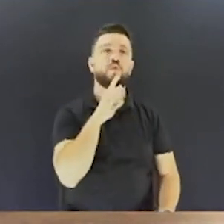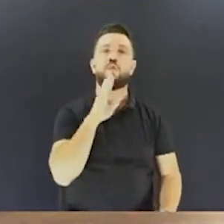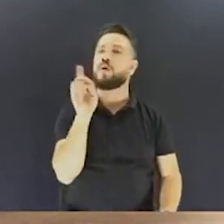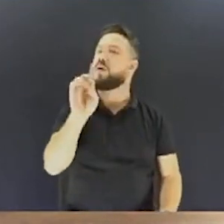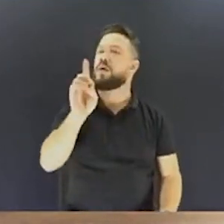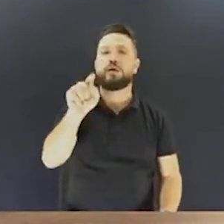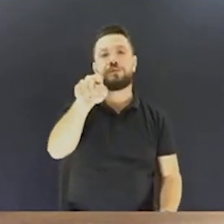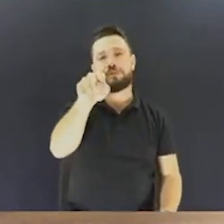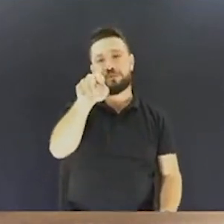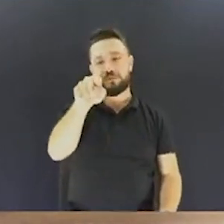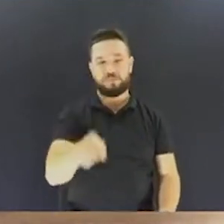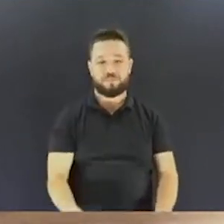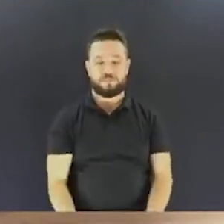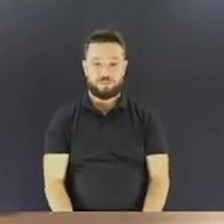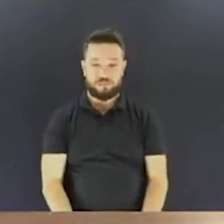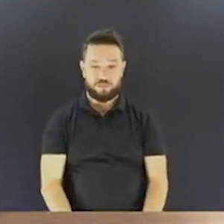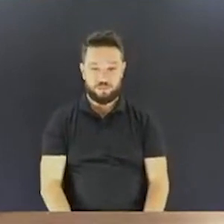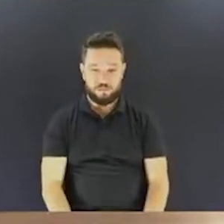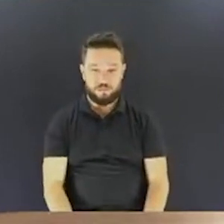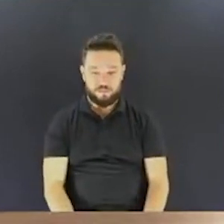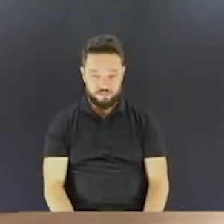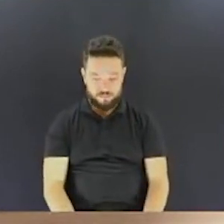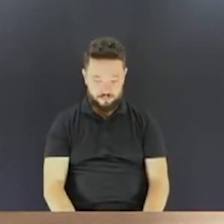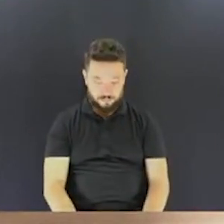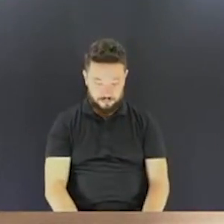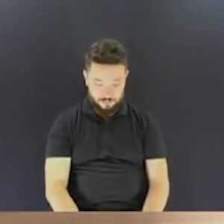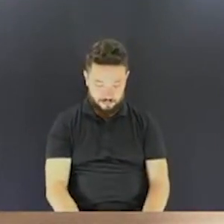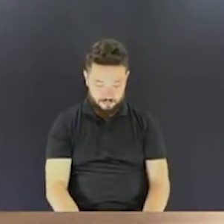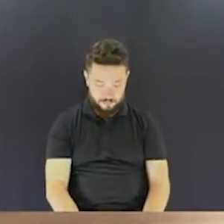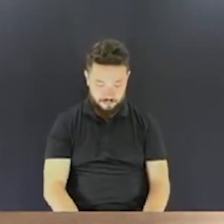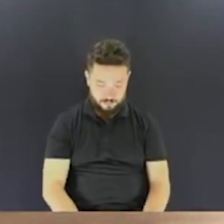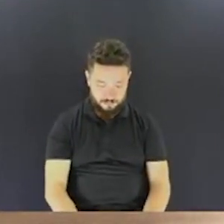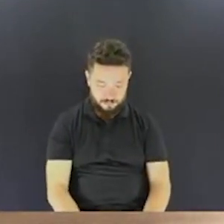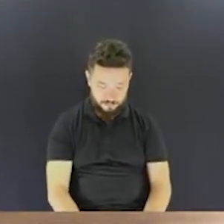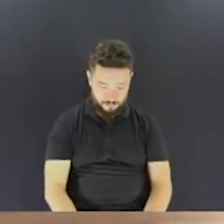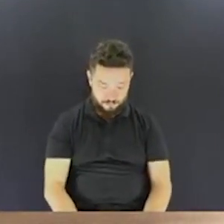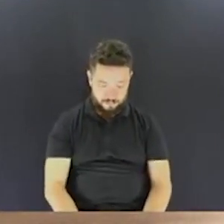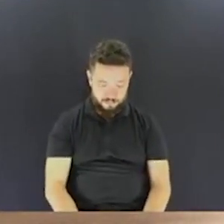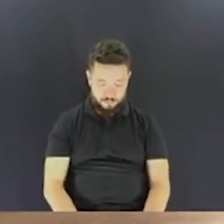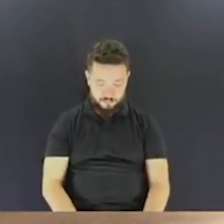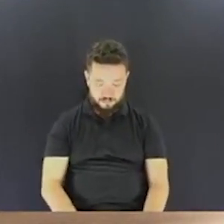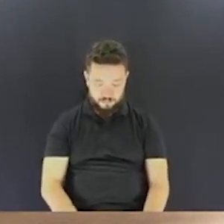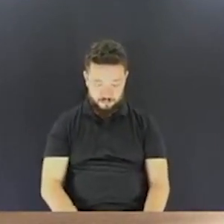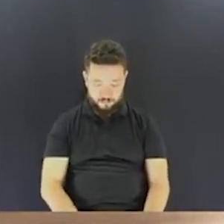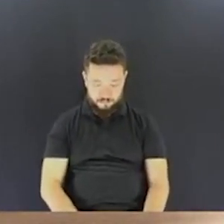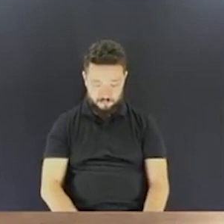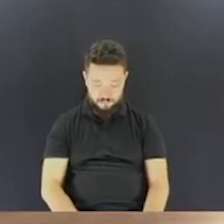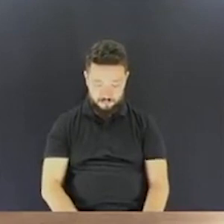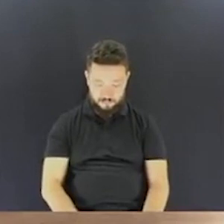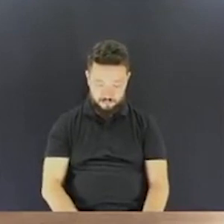situação como essa, né, e trazer para que a gente possa ter entendimento e, quando encontrar alguém, saber que tem, sim,